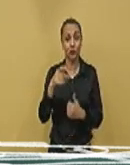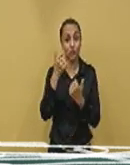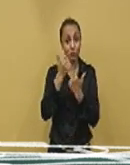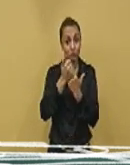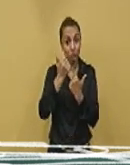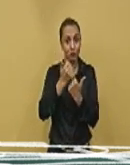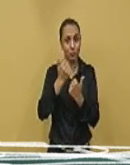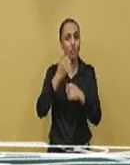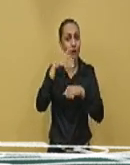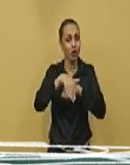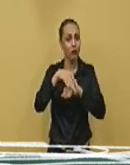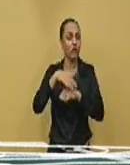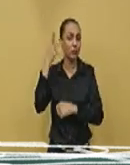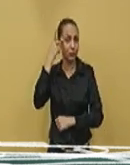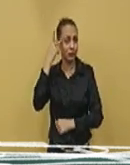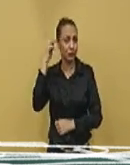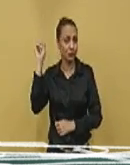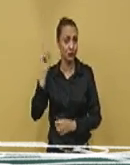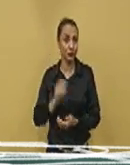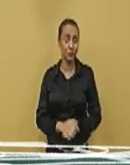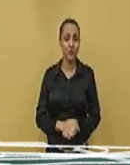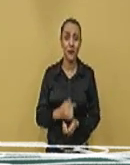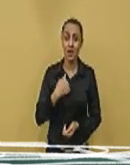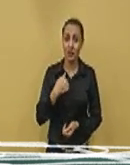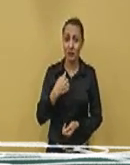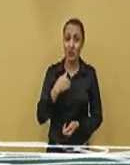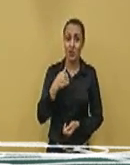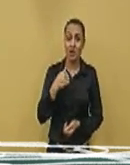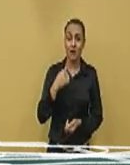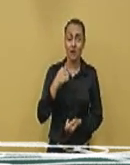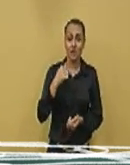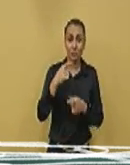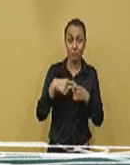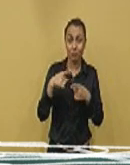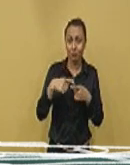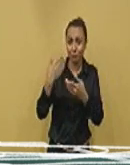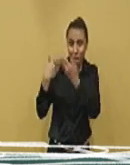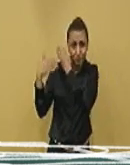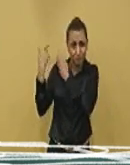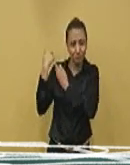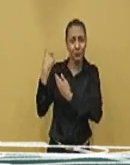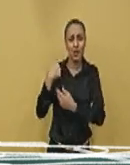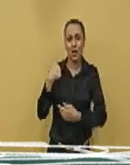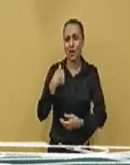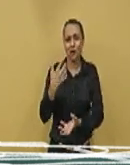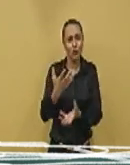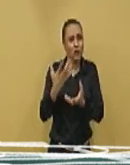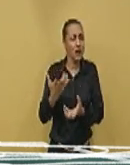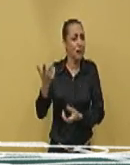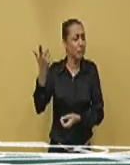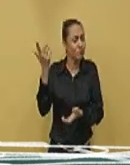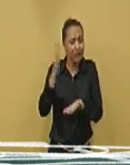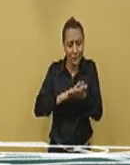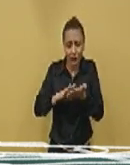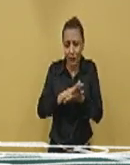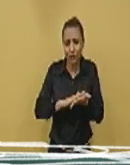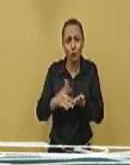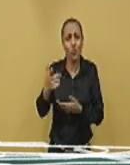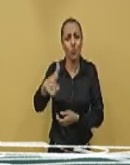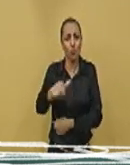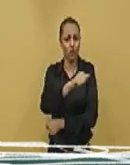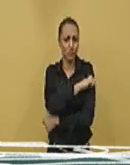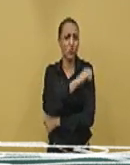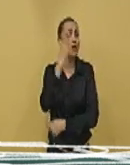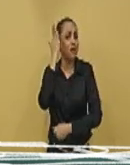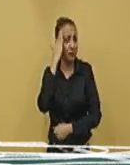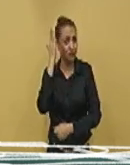né? Essa situação que eu vivenciei, eu não desejo para nenhum aluno de pós-graduação. Sei o que